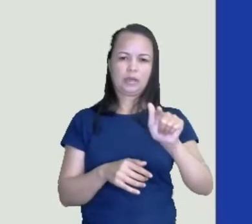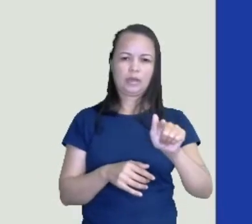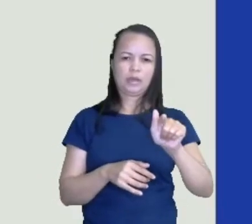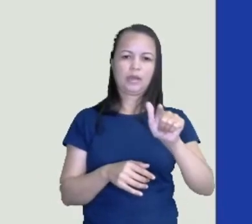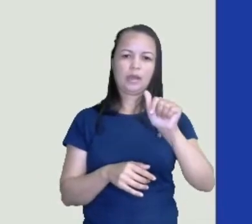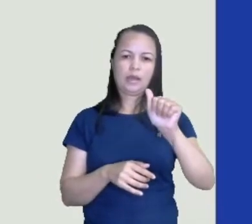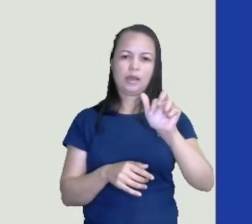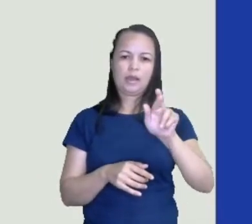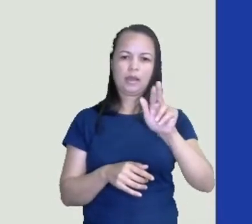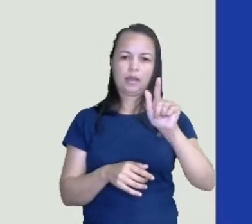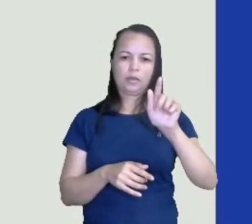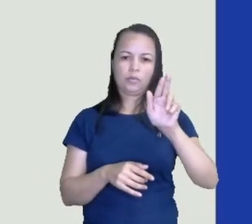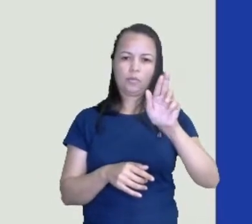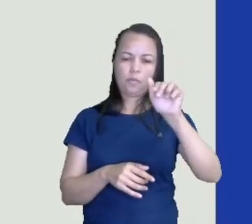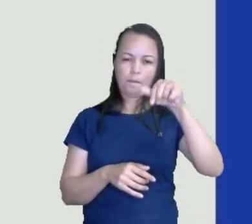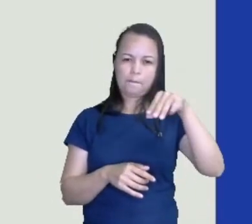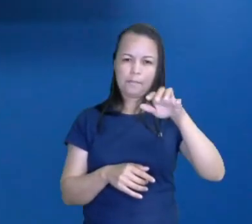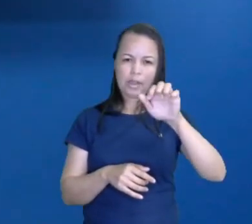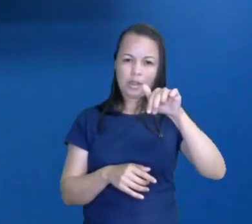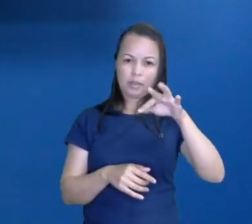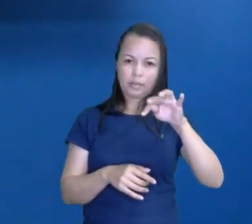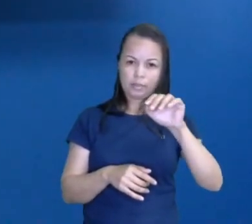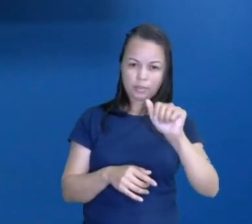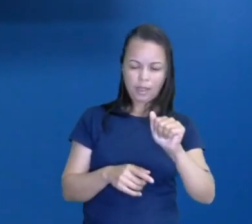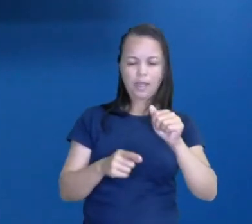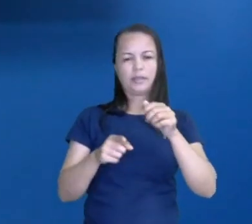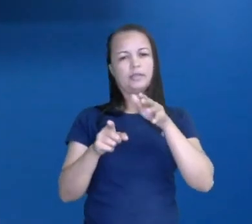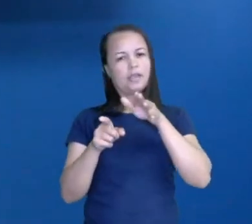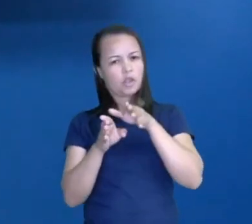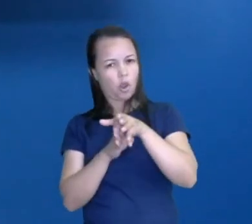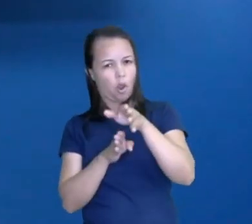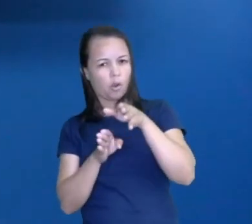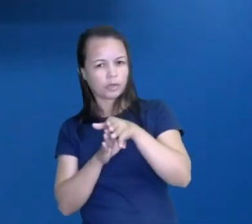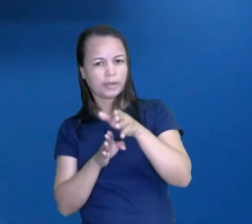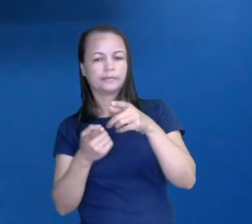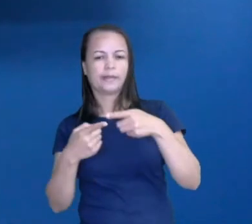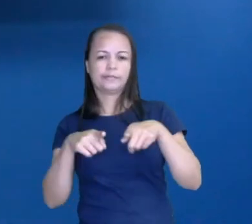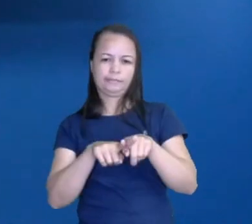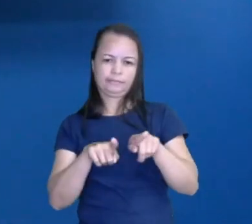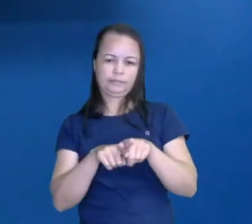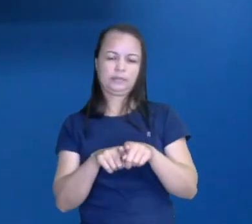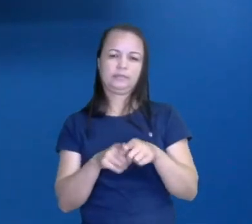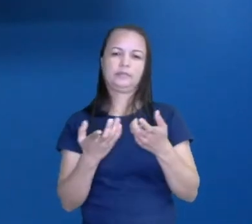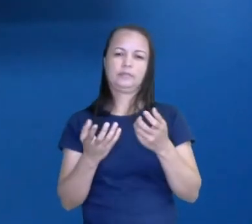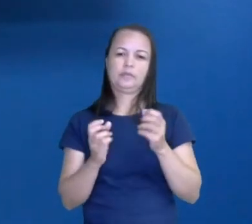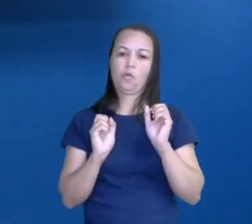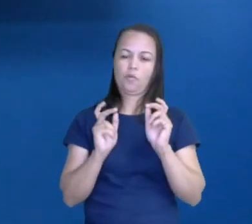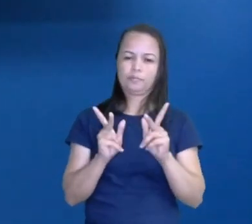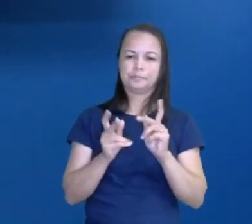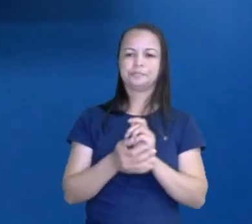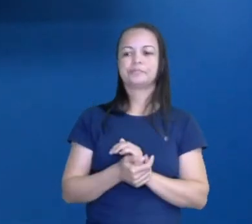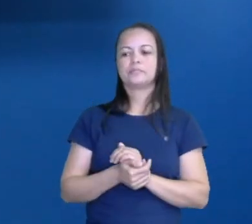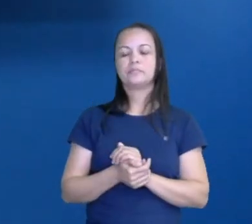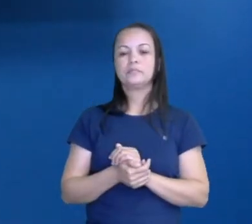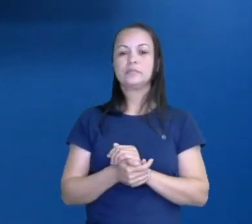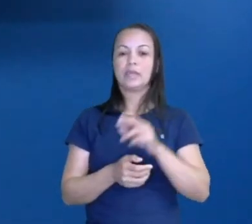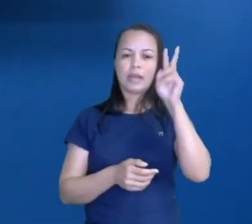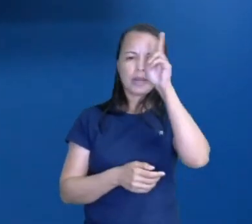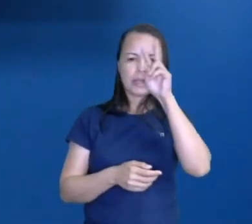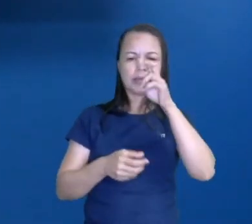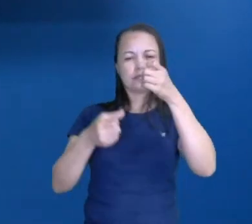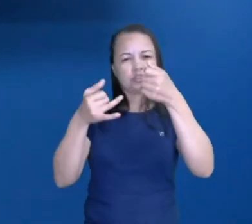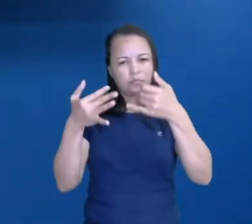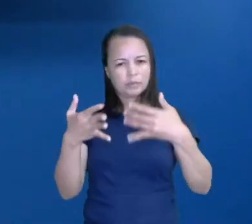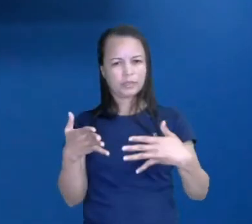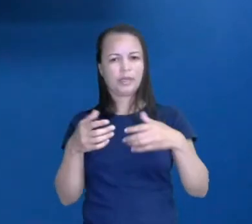e orientar, certo? Ótimo, ótimo, muito bom. Lembre-se que eu já expliquei no